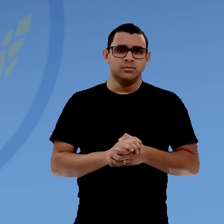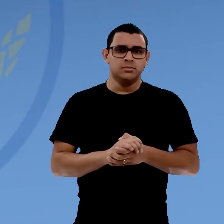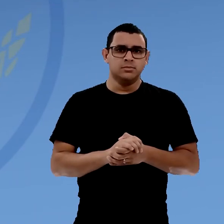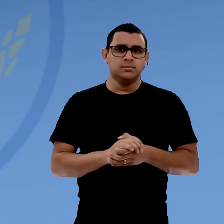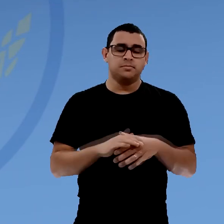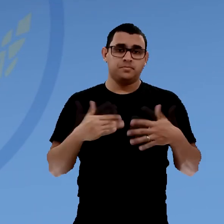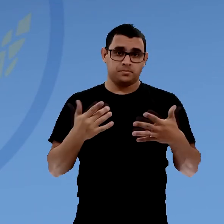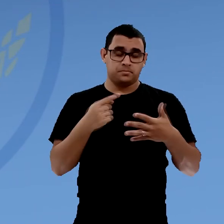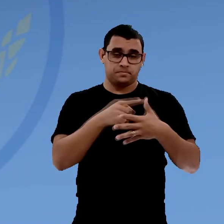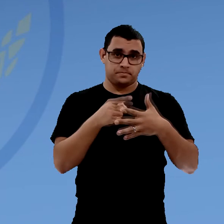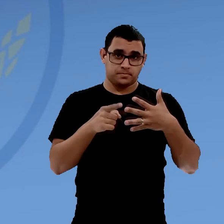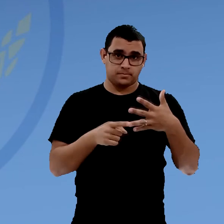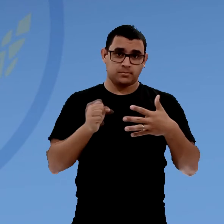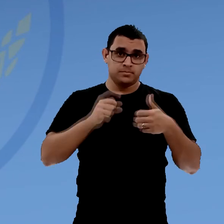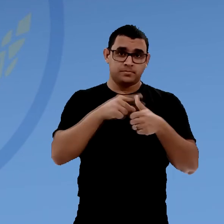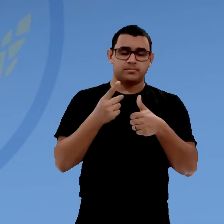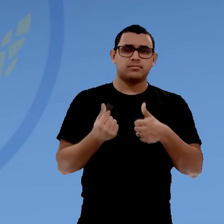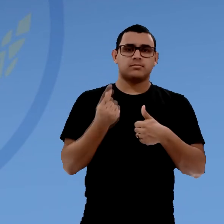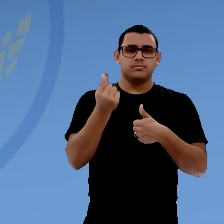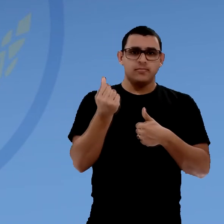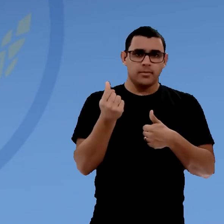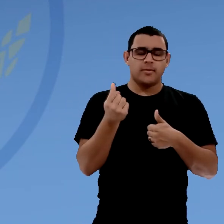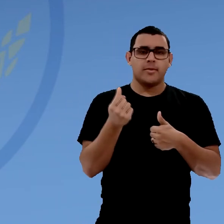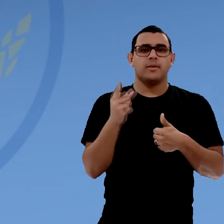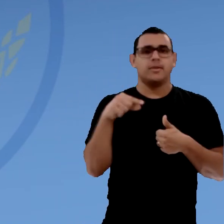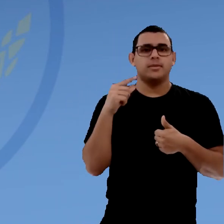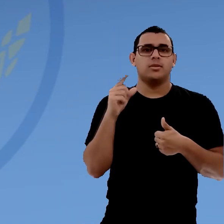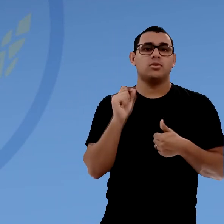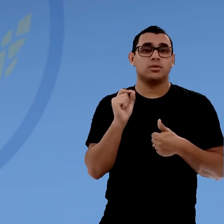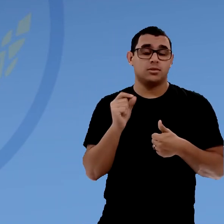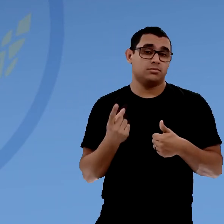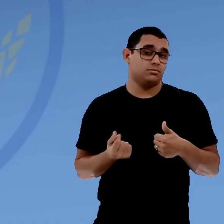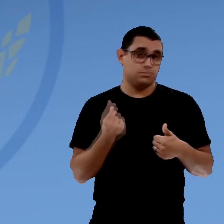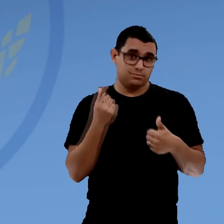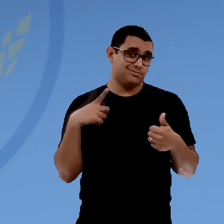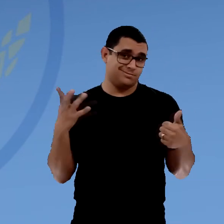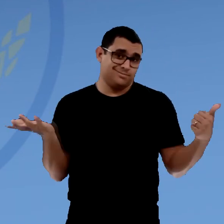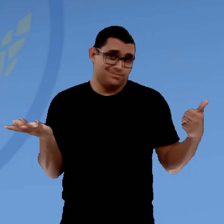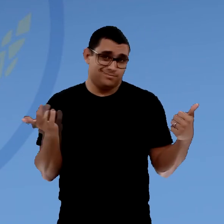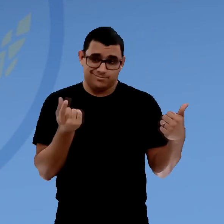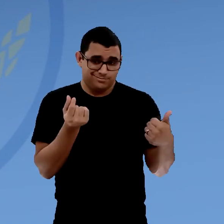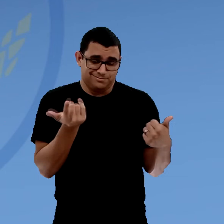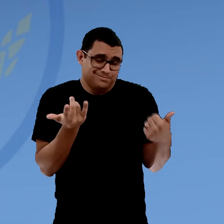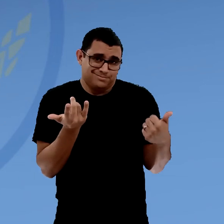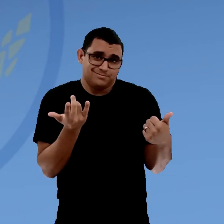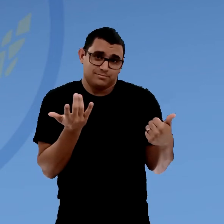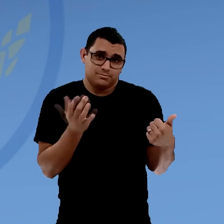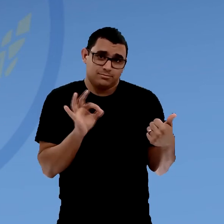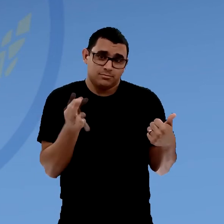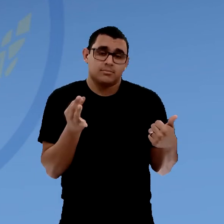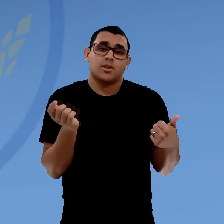Os recursos de poder são o econômico, justamente o poder aquisitivo, o